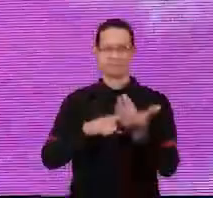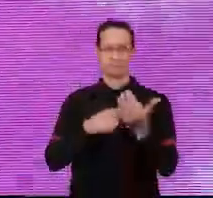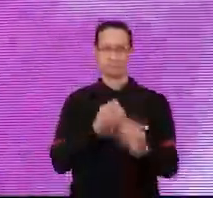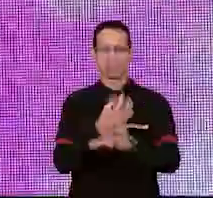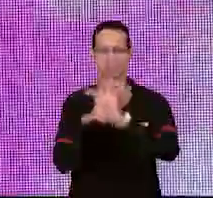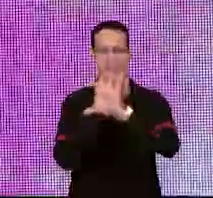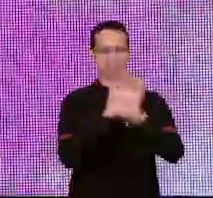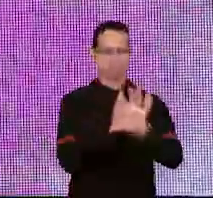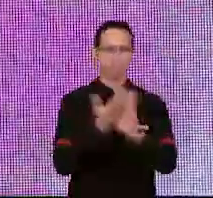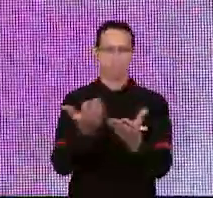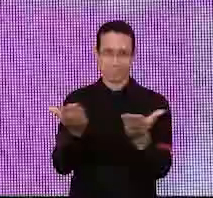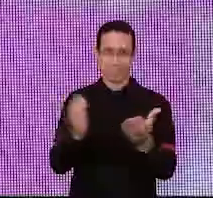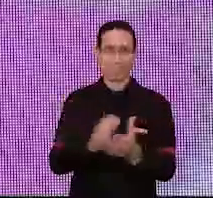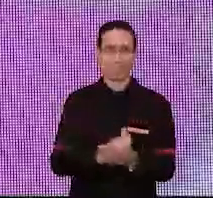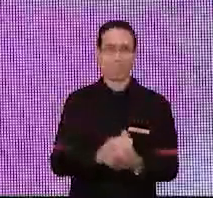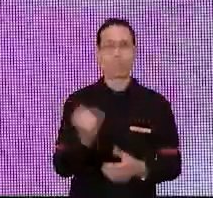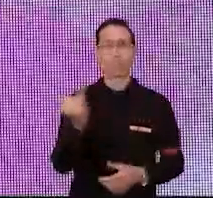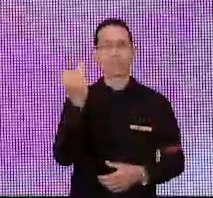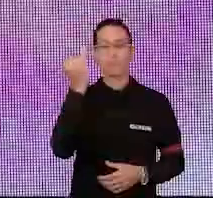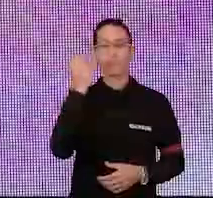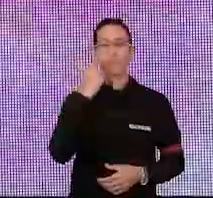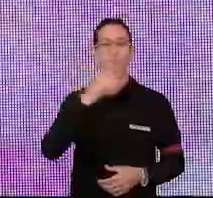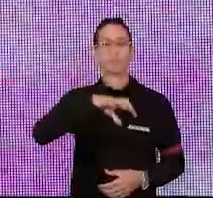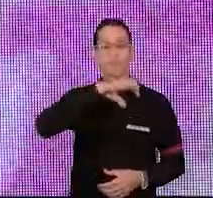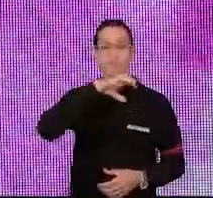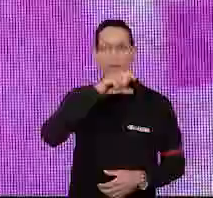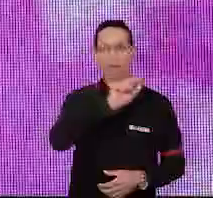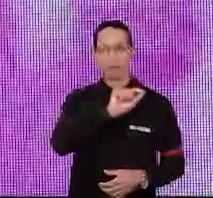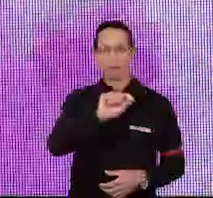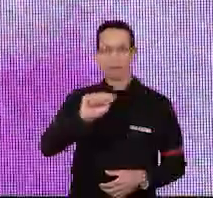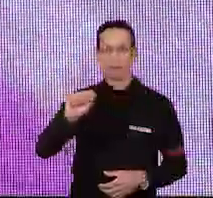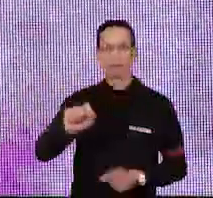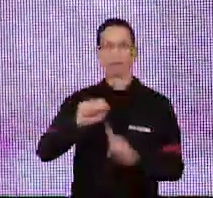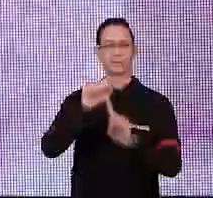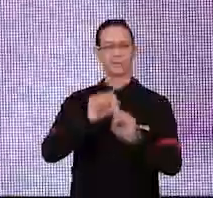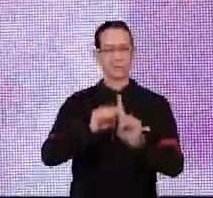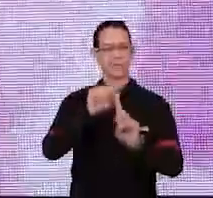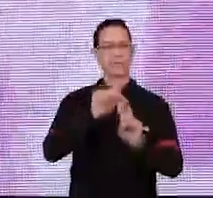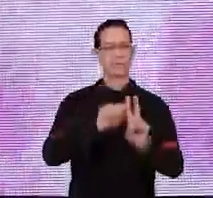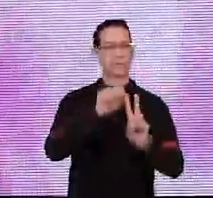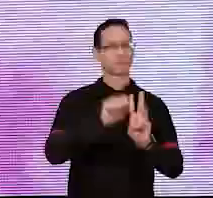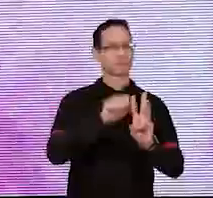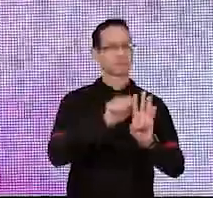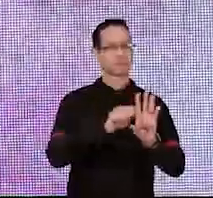tecnologia, gente, alguns desses animais, eles estão há meses esperando um